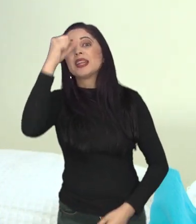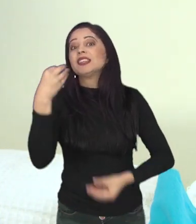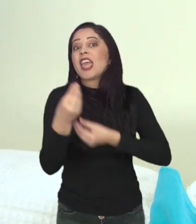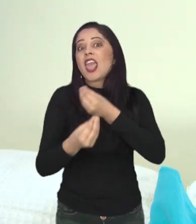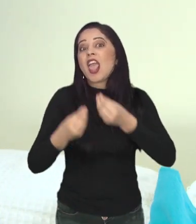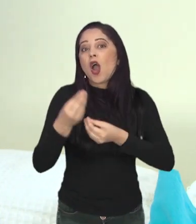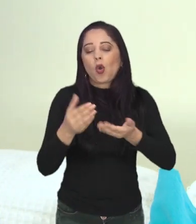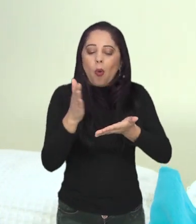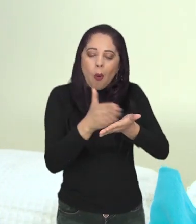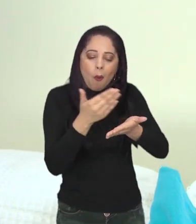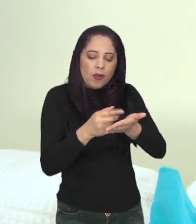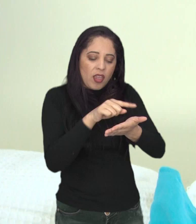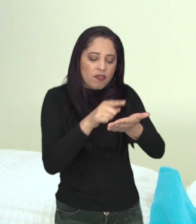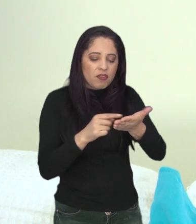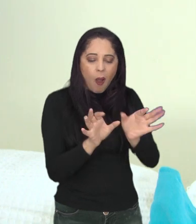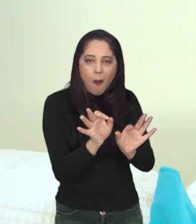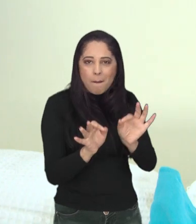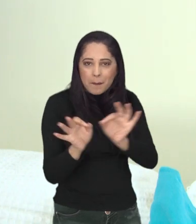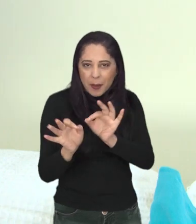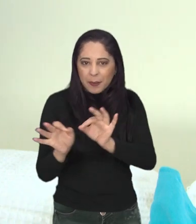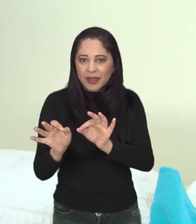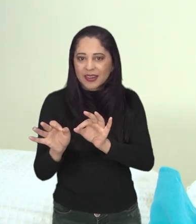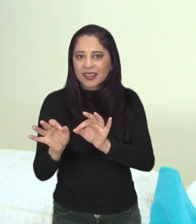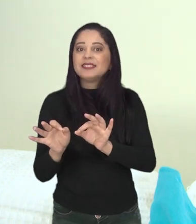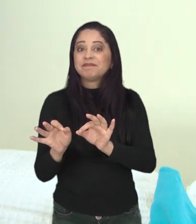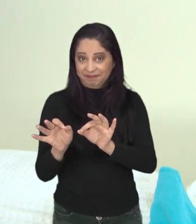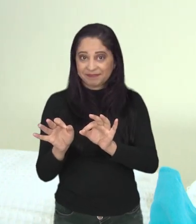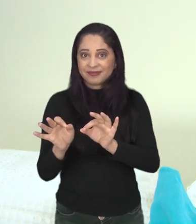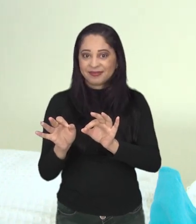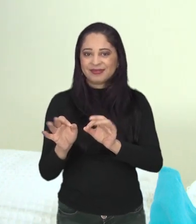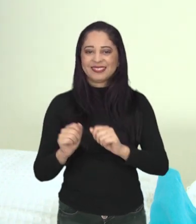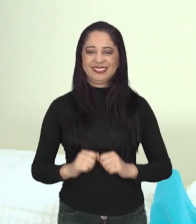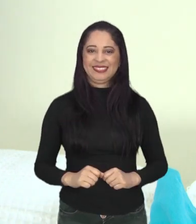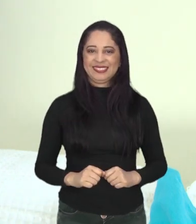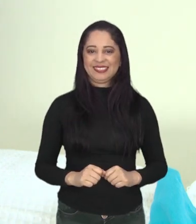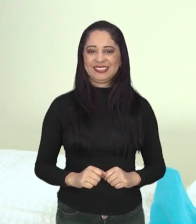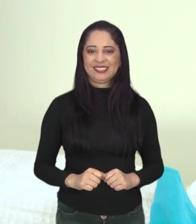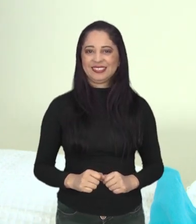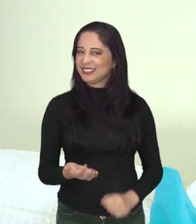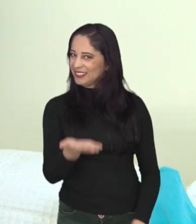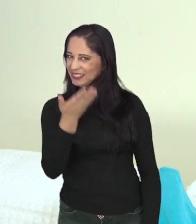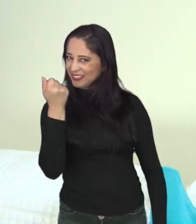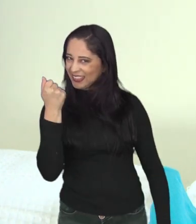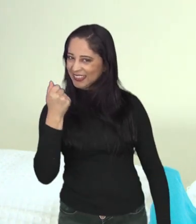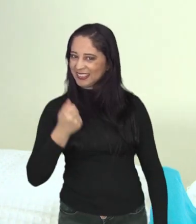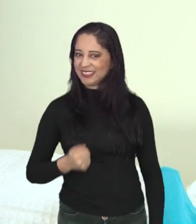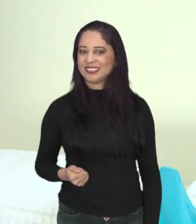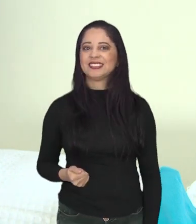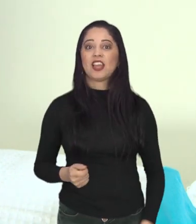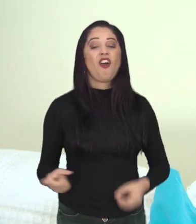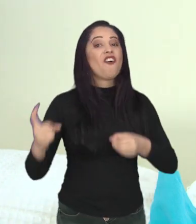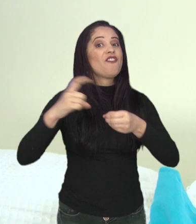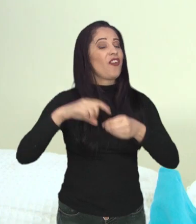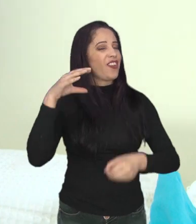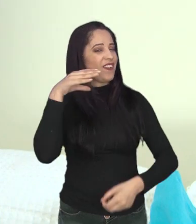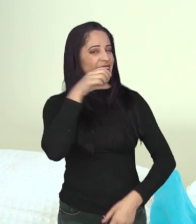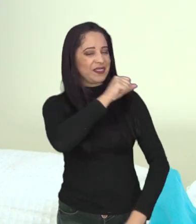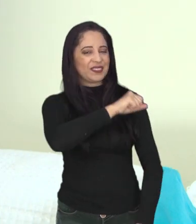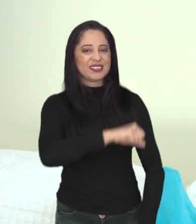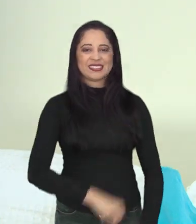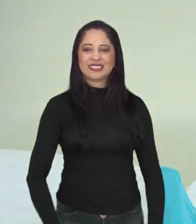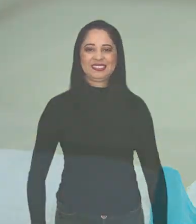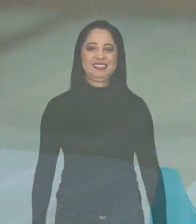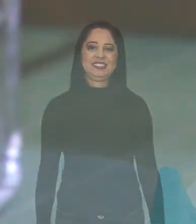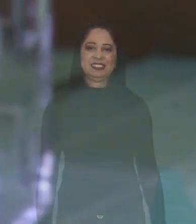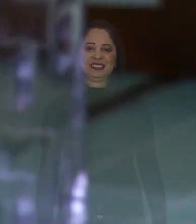essa arte de encadernação artesanal funciona e a gente vai fazer um vem comigo a gente volta